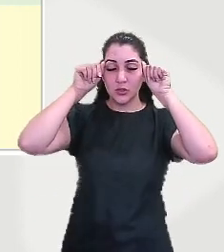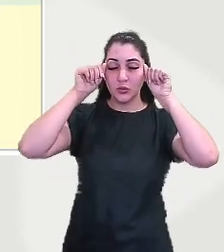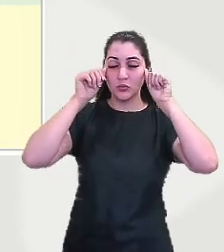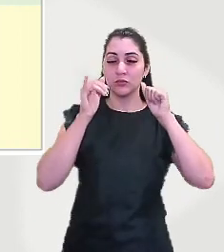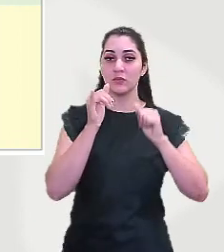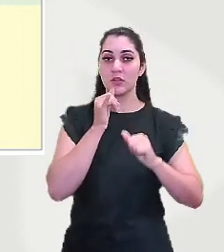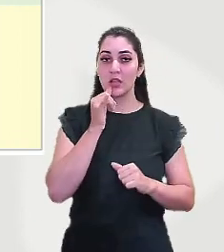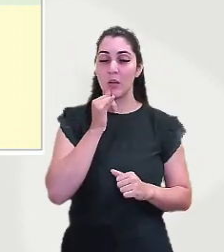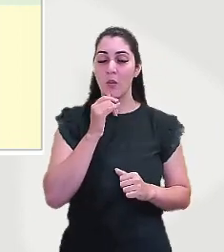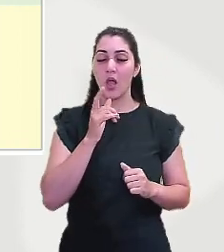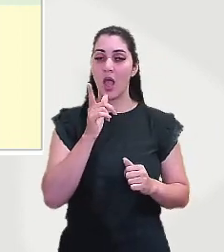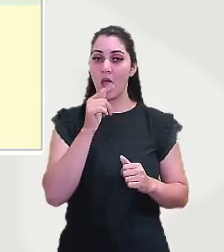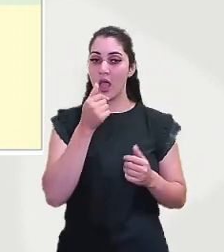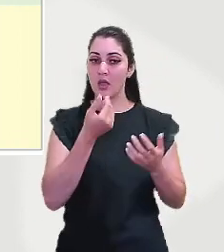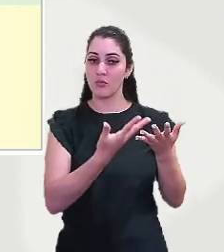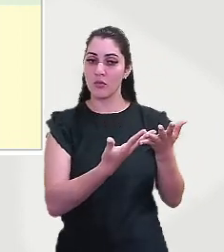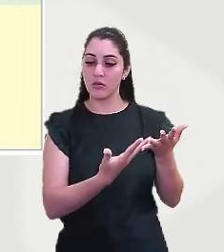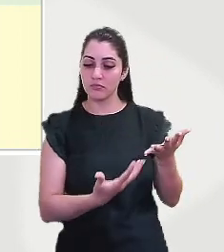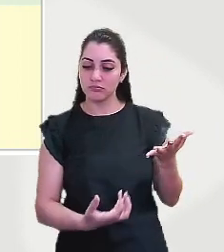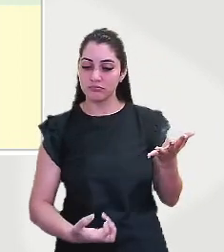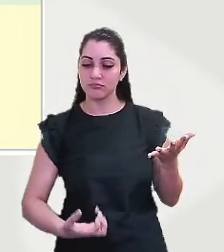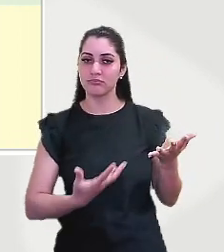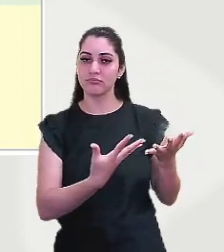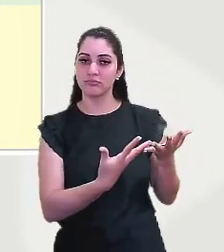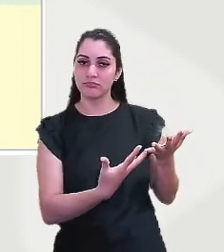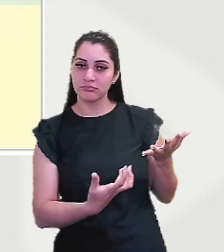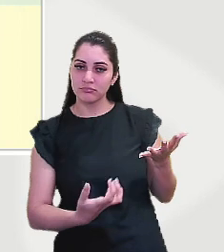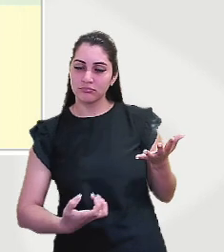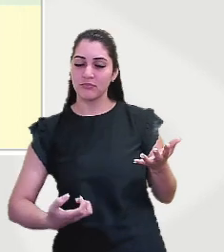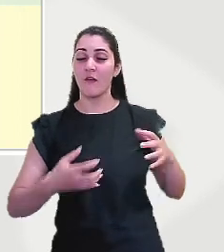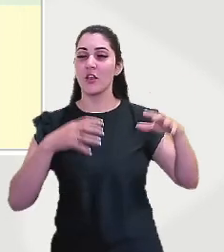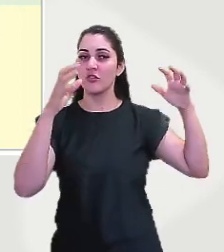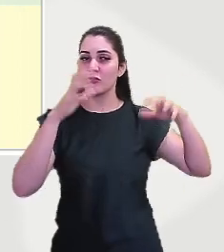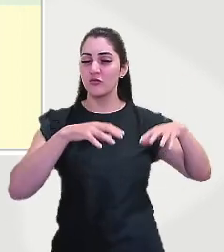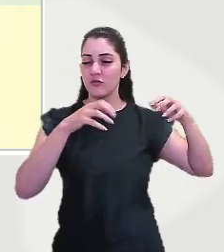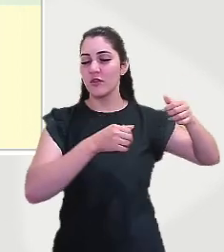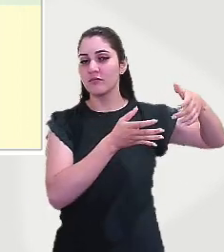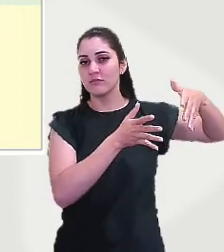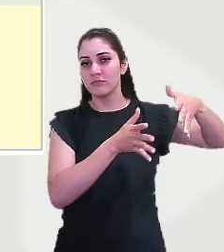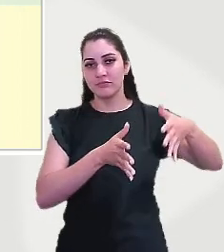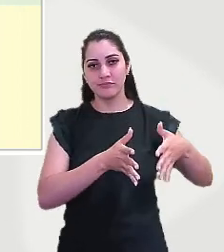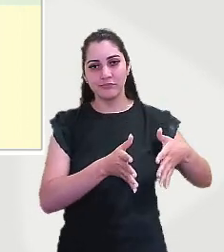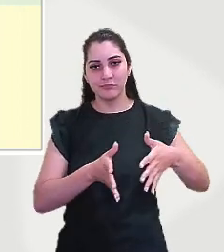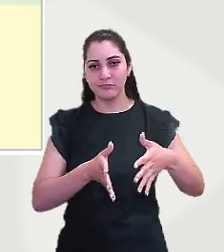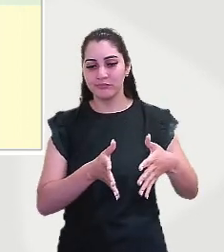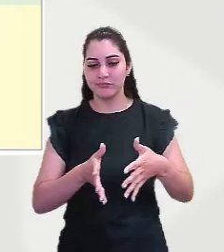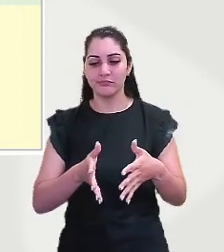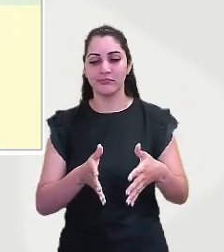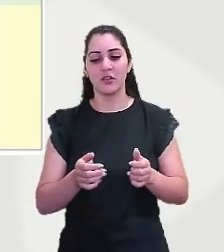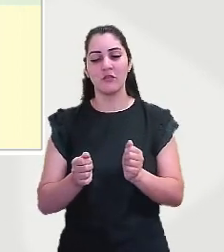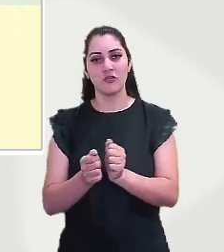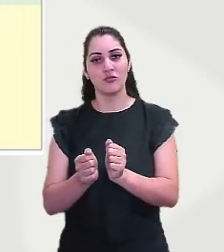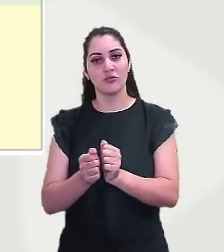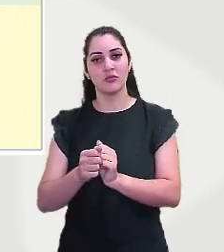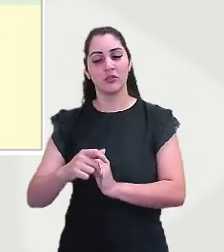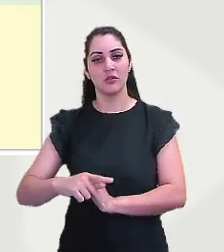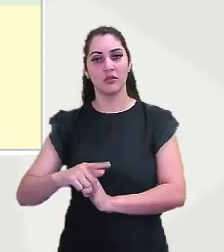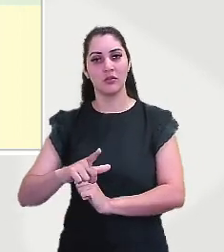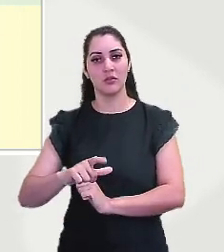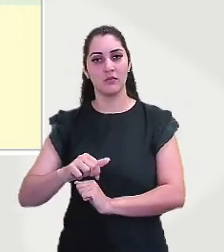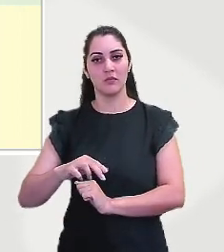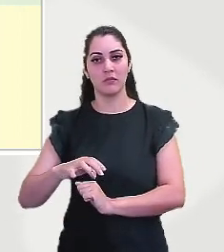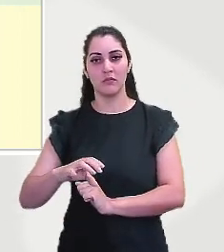puxada pela gravidade, então ela vai chover, as águas do Planalto, elas têm que correr, correm para planícies, formando um grande acúmulo